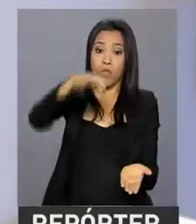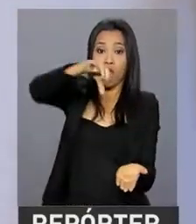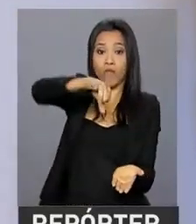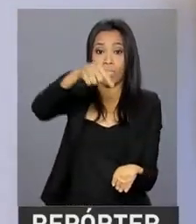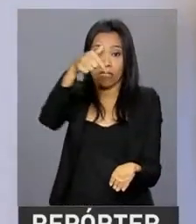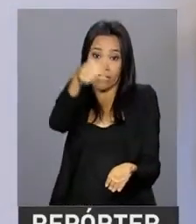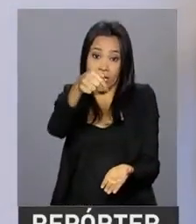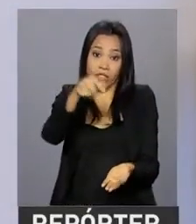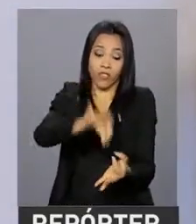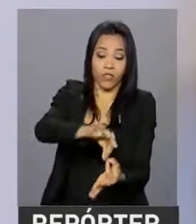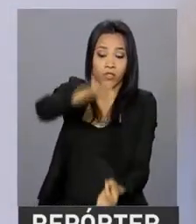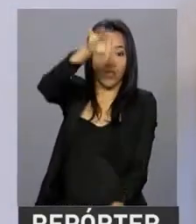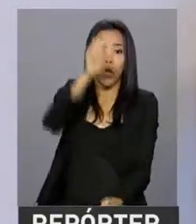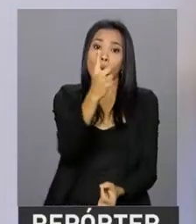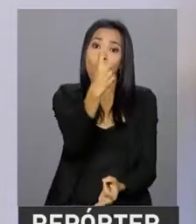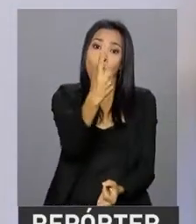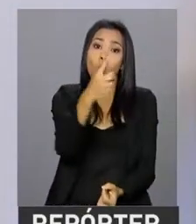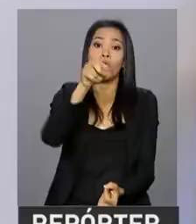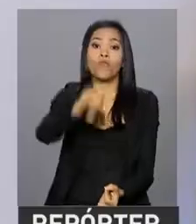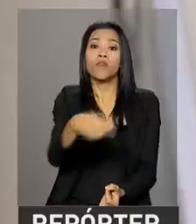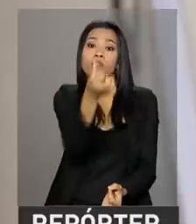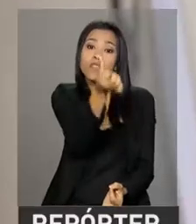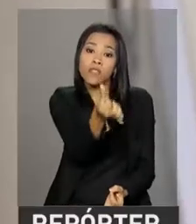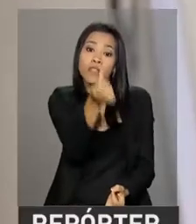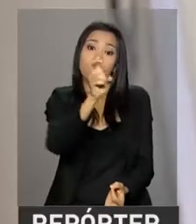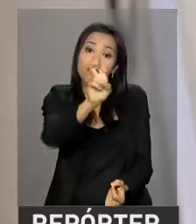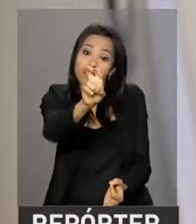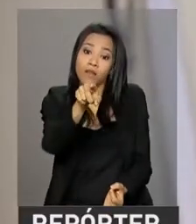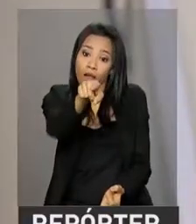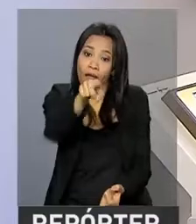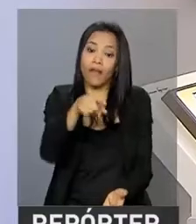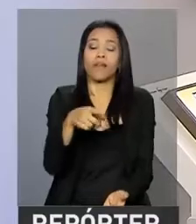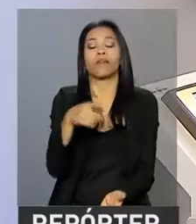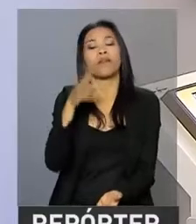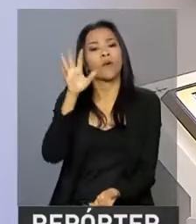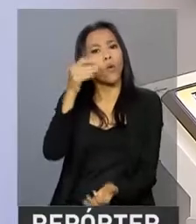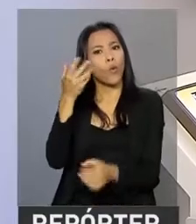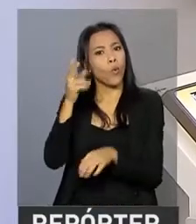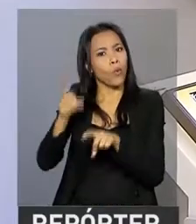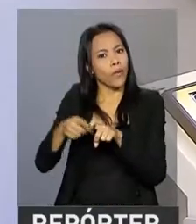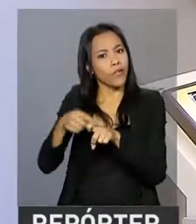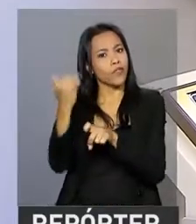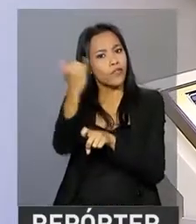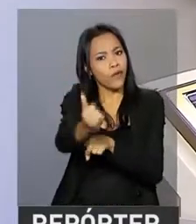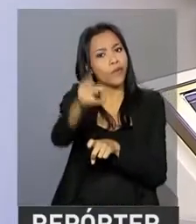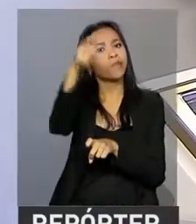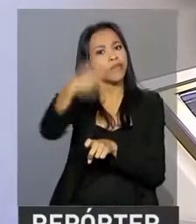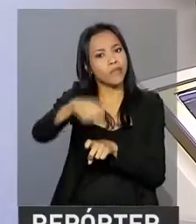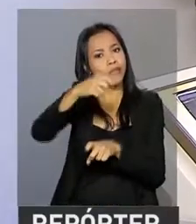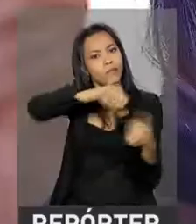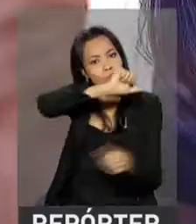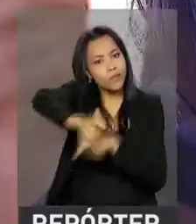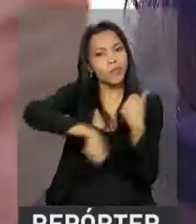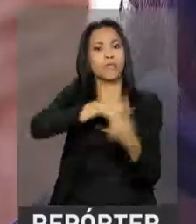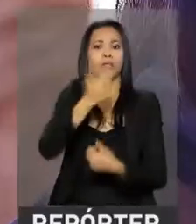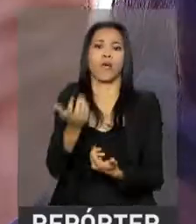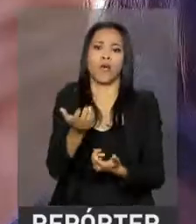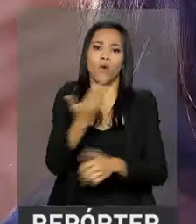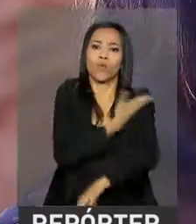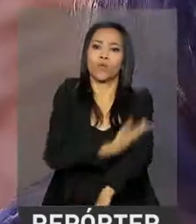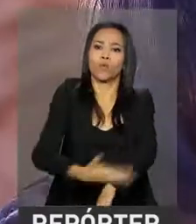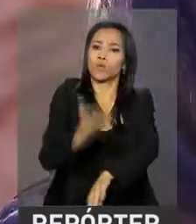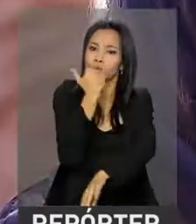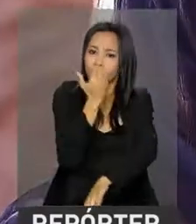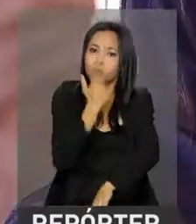com 1,65 metros de altura, na época ouviu do médico que precisava mudar os hábitos. Quando eu cheguei